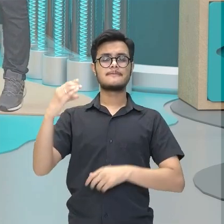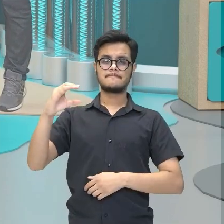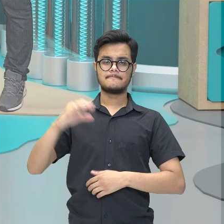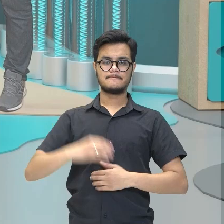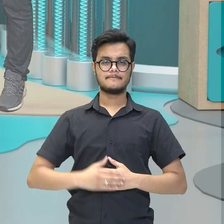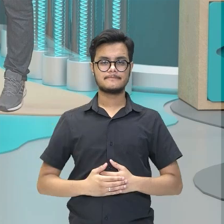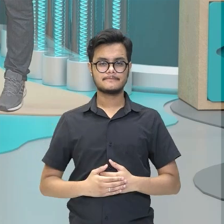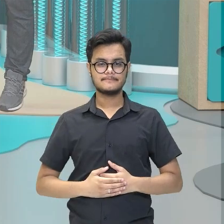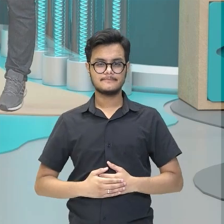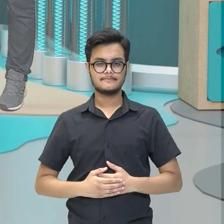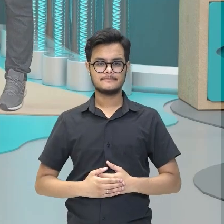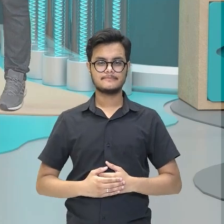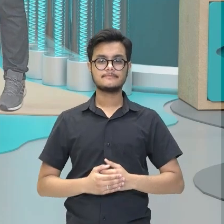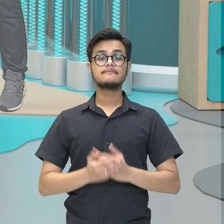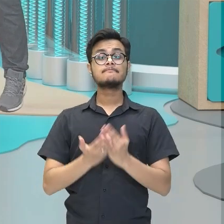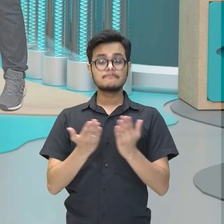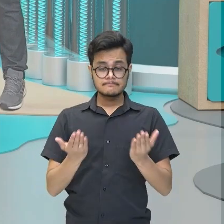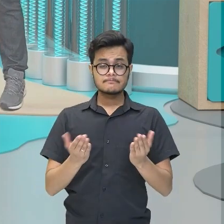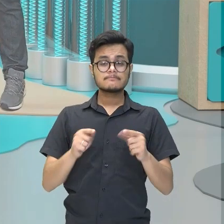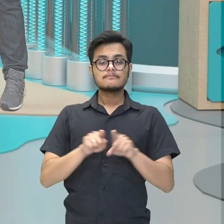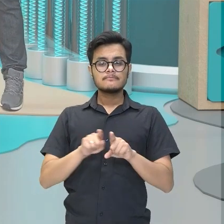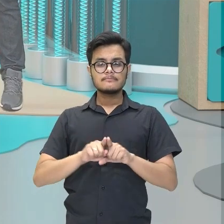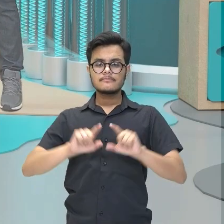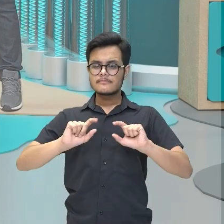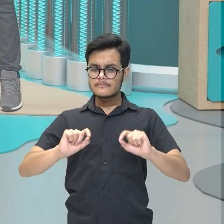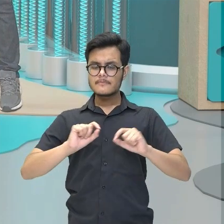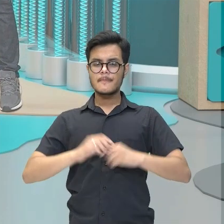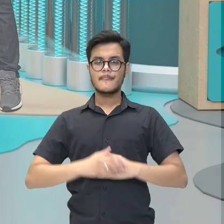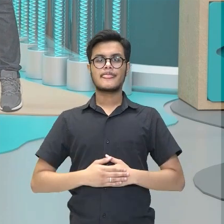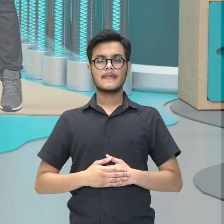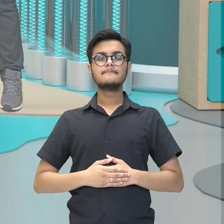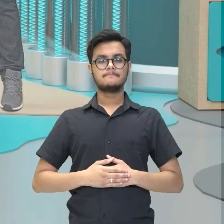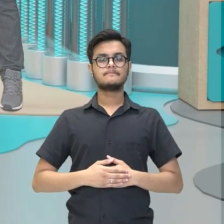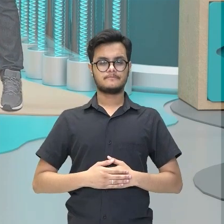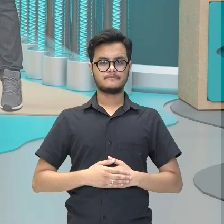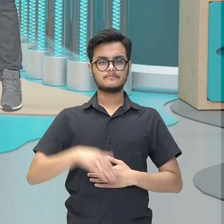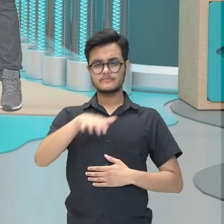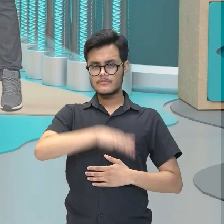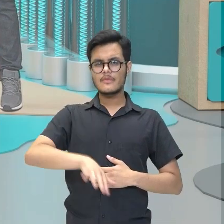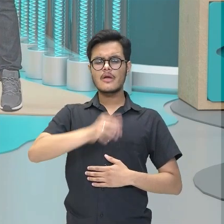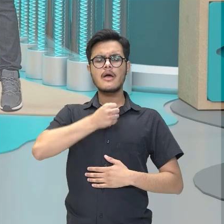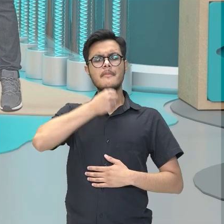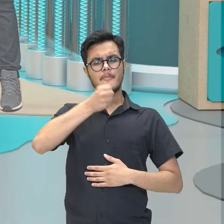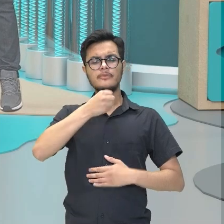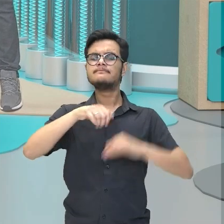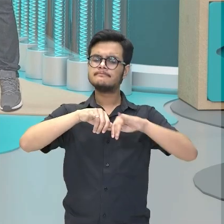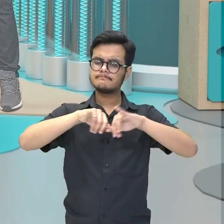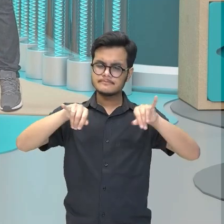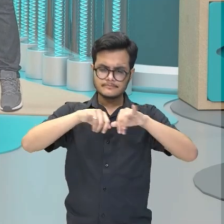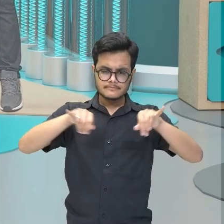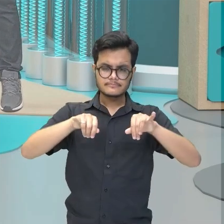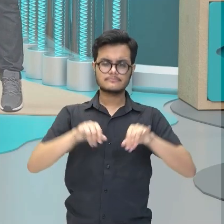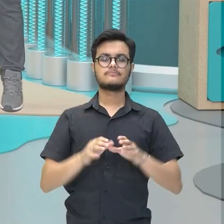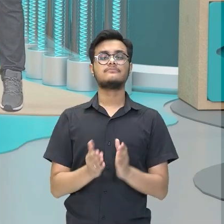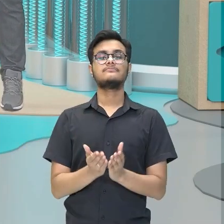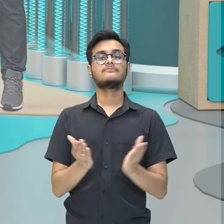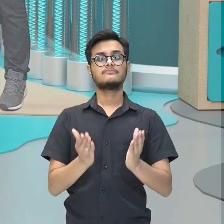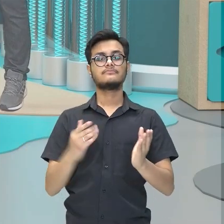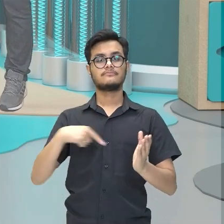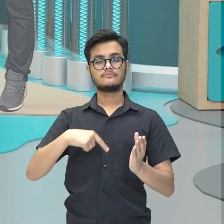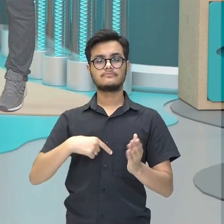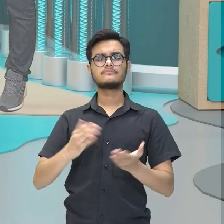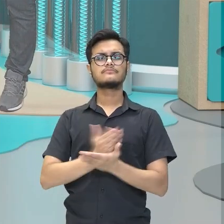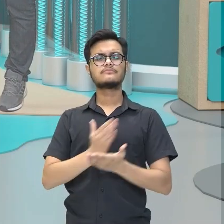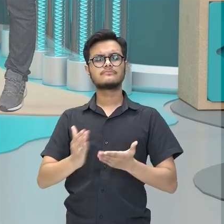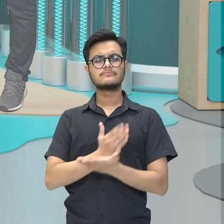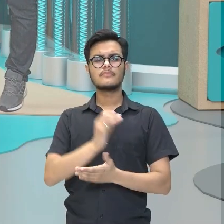ok? Então percebam que, claro, é uma reportagem que foi publicada em uma página virtual. Você pode observar a presença de